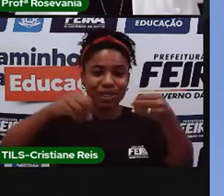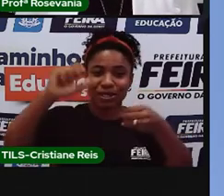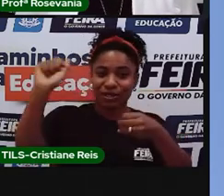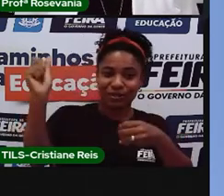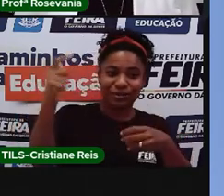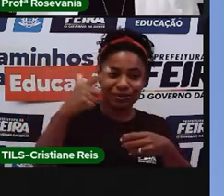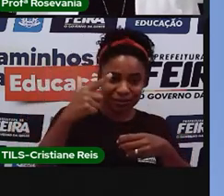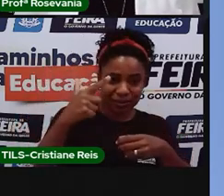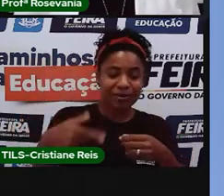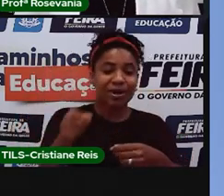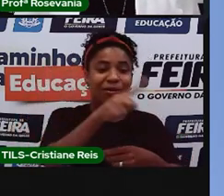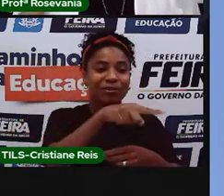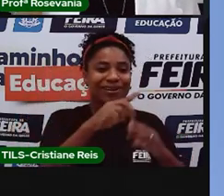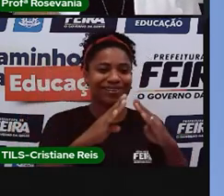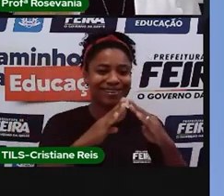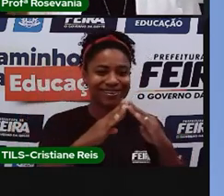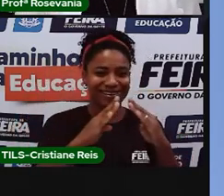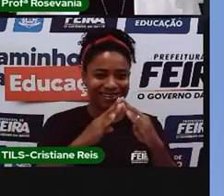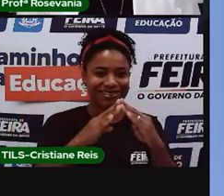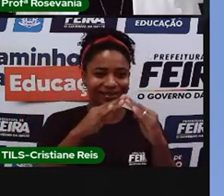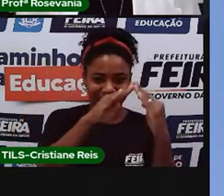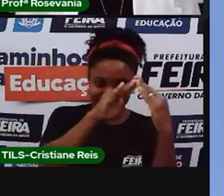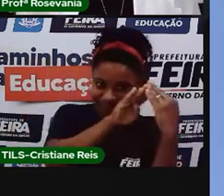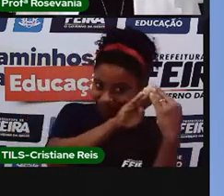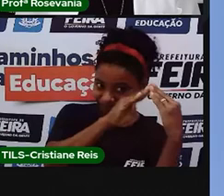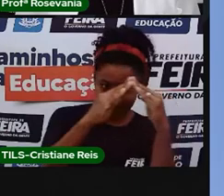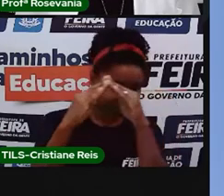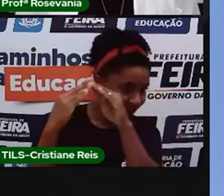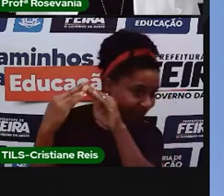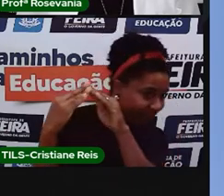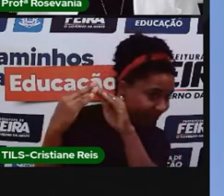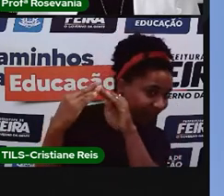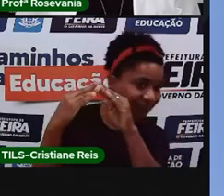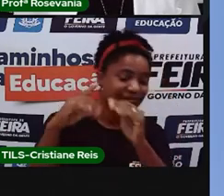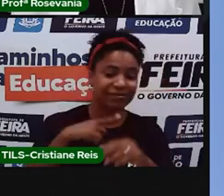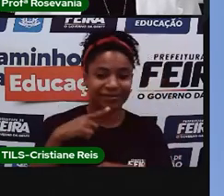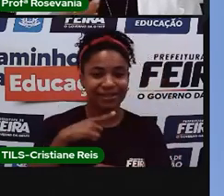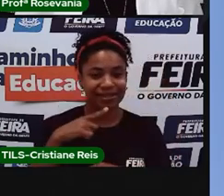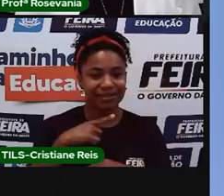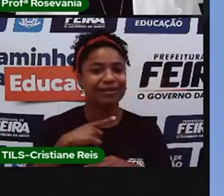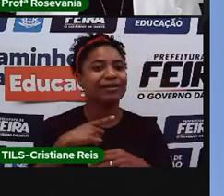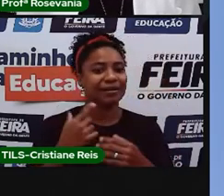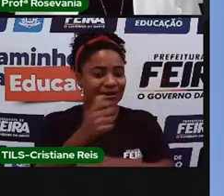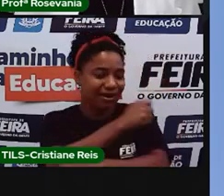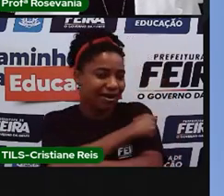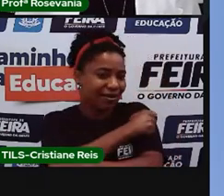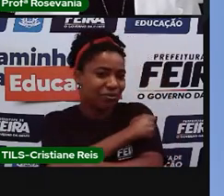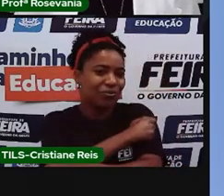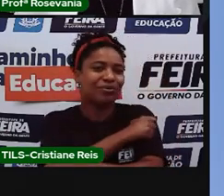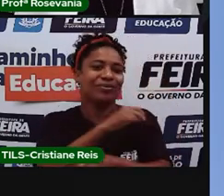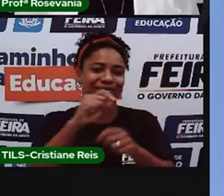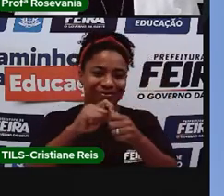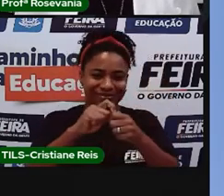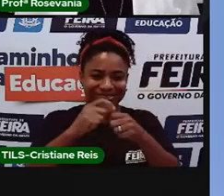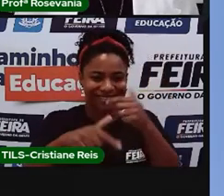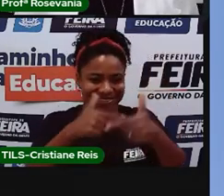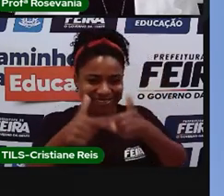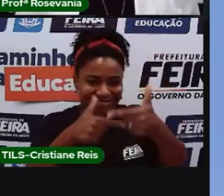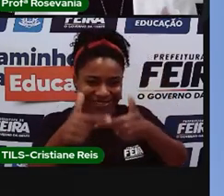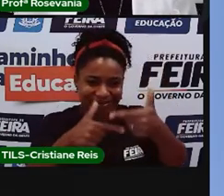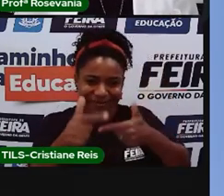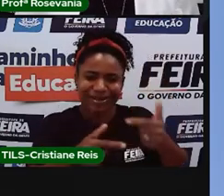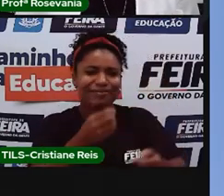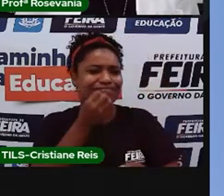que foi feita. Então, são trabalhinhos de alunos mesmo. Vocês curtem muito fazer as maquetes, então elas